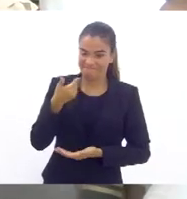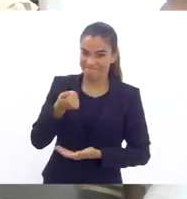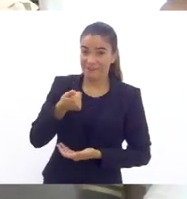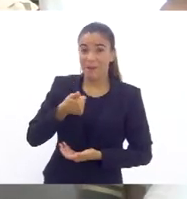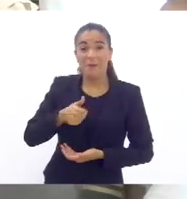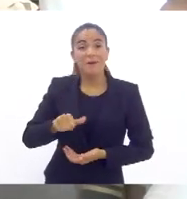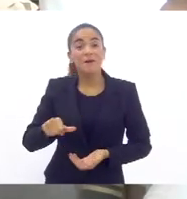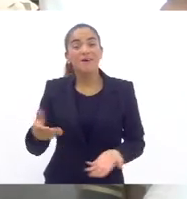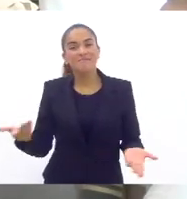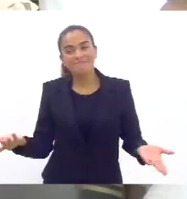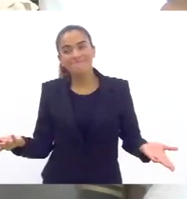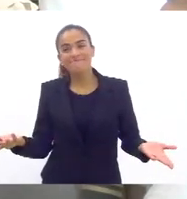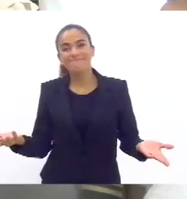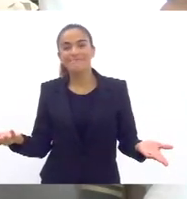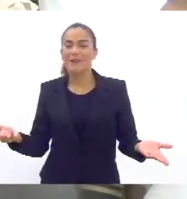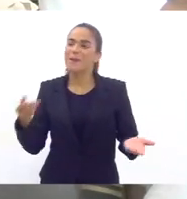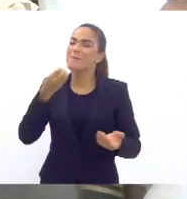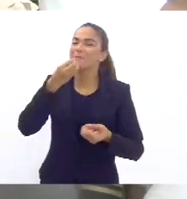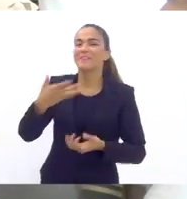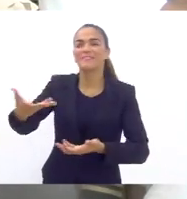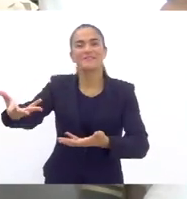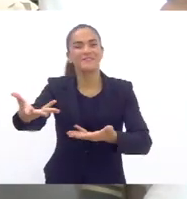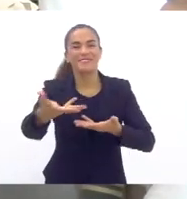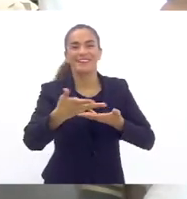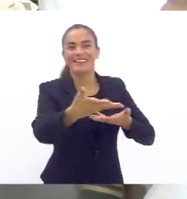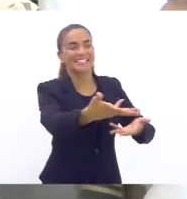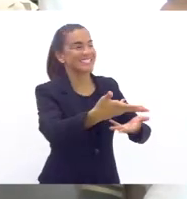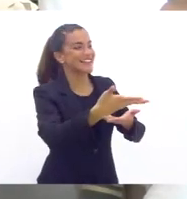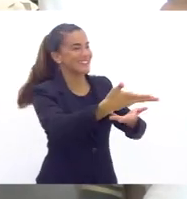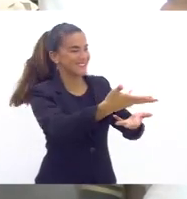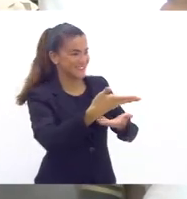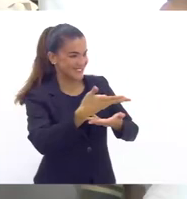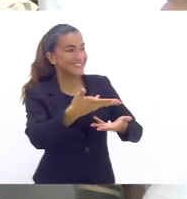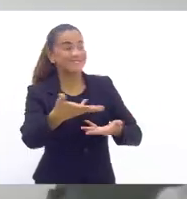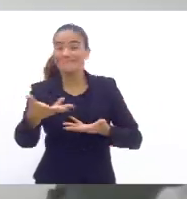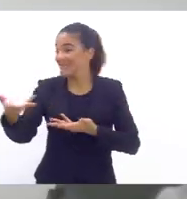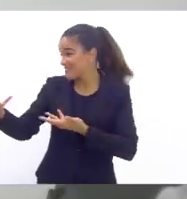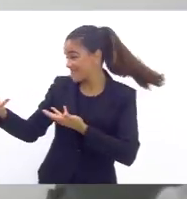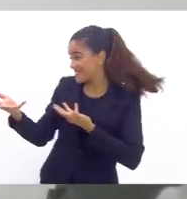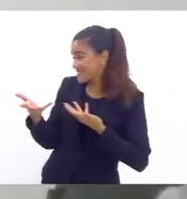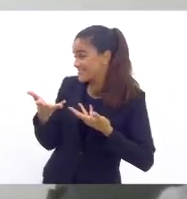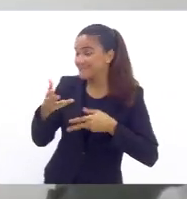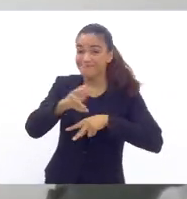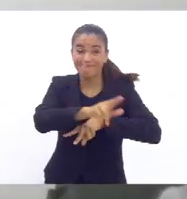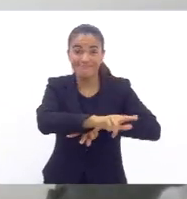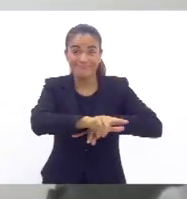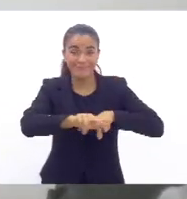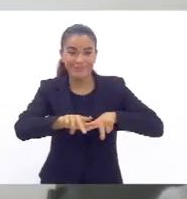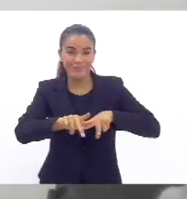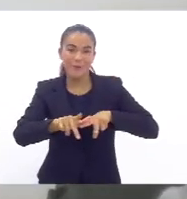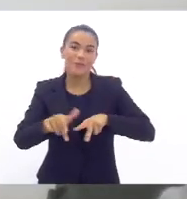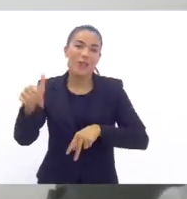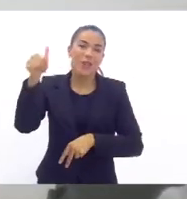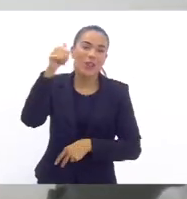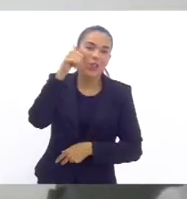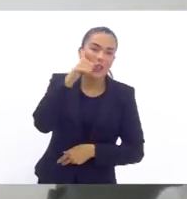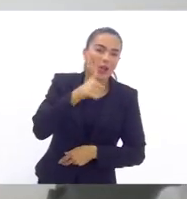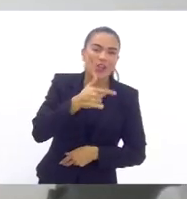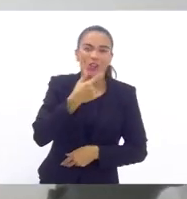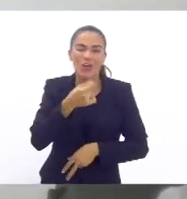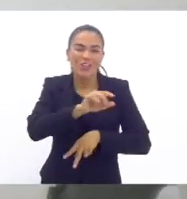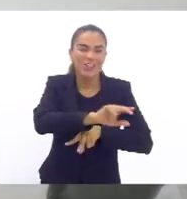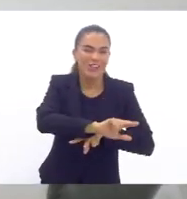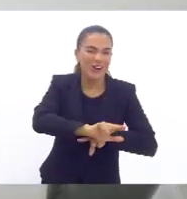primeiro sejam bem-vindos bem-vindas e bem-vindos a todos todas e todos que aqui